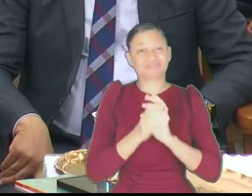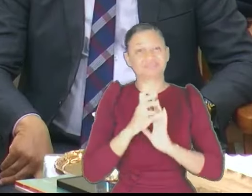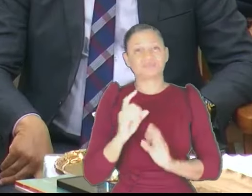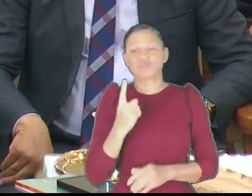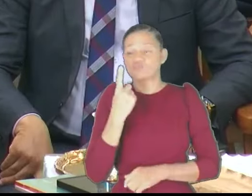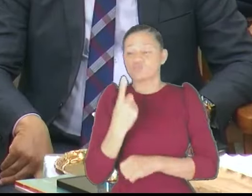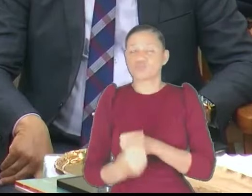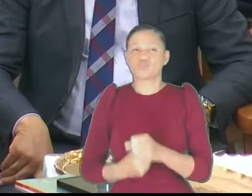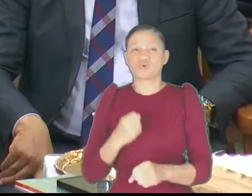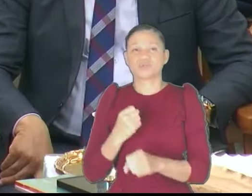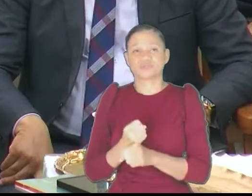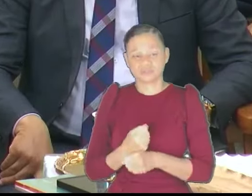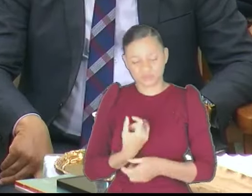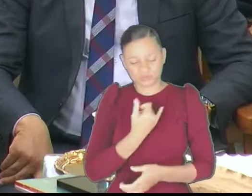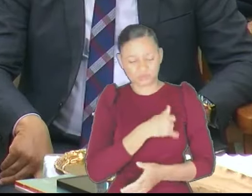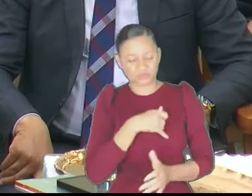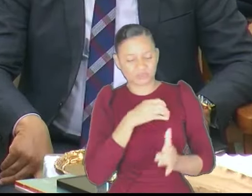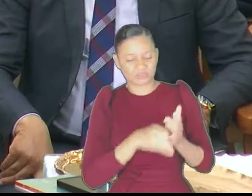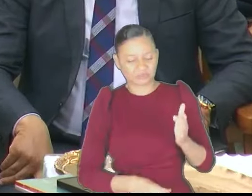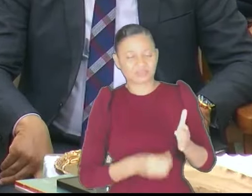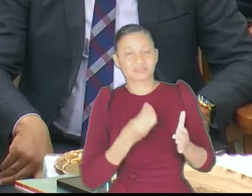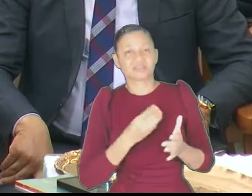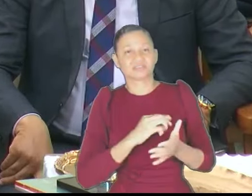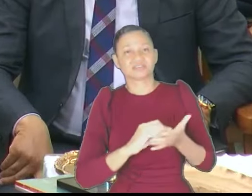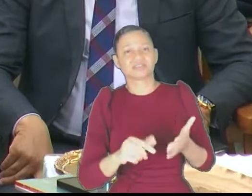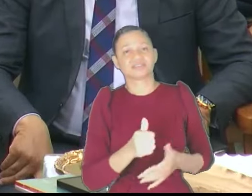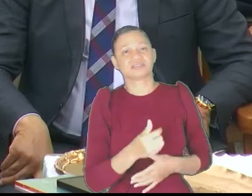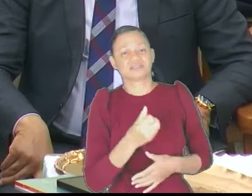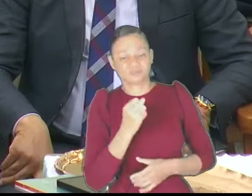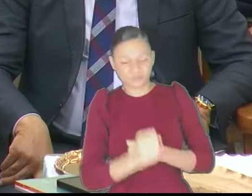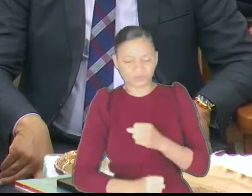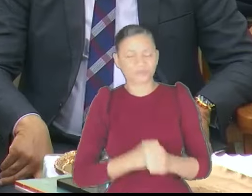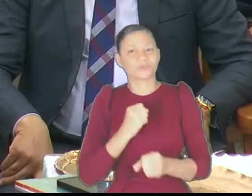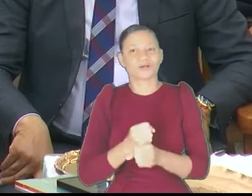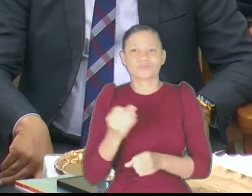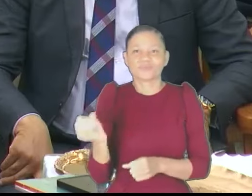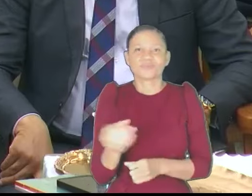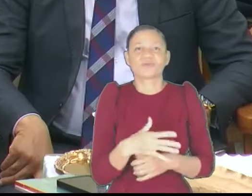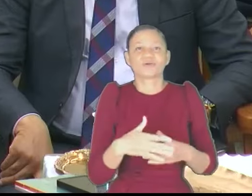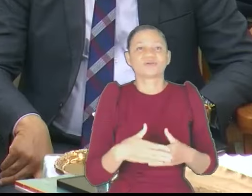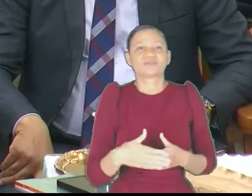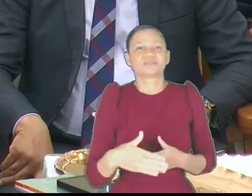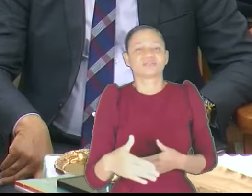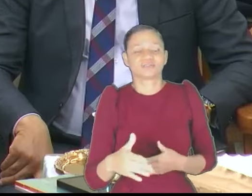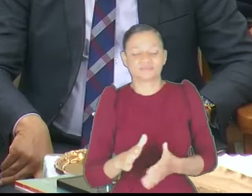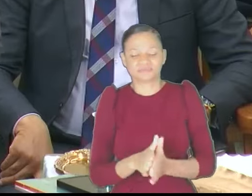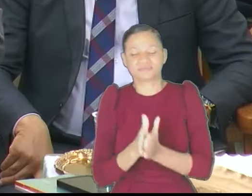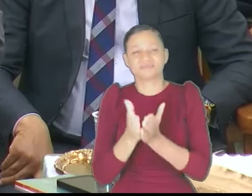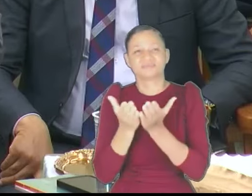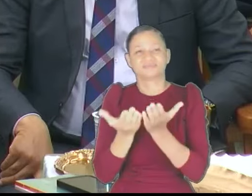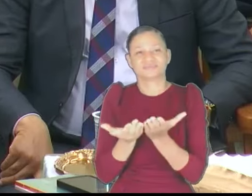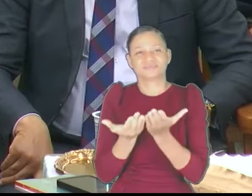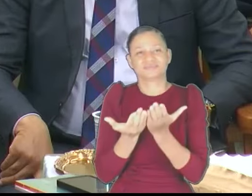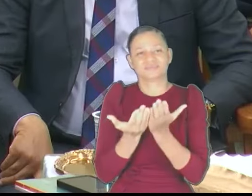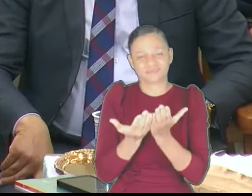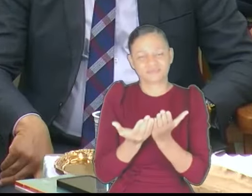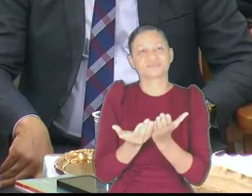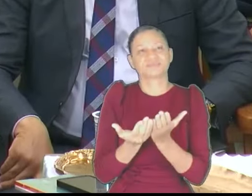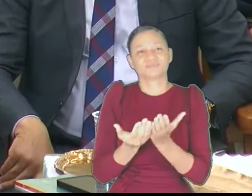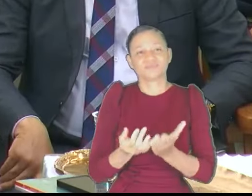todo pregando João 3,16. Quando virou o ano, que ia começar o ano seguinte, o irmãozinho levantou, o pastor abriu a Bíblia no primeiro culto do ano,